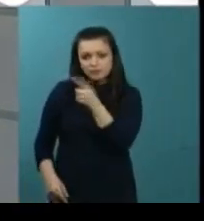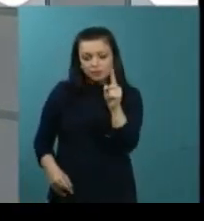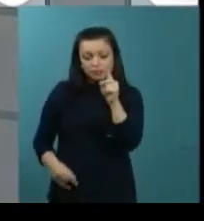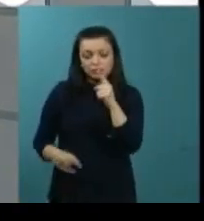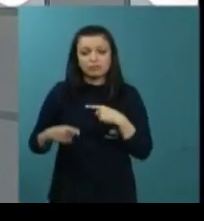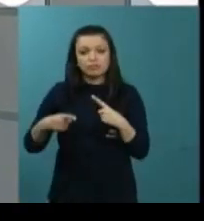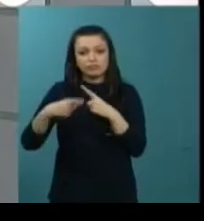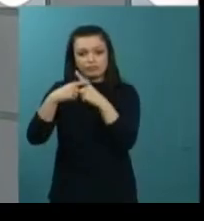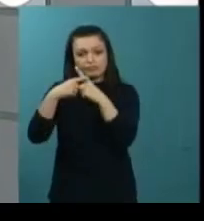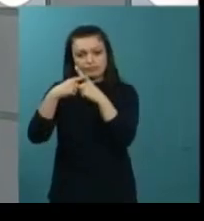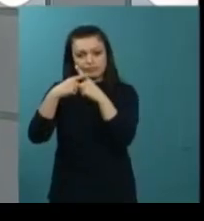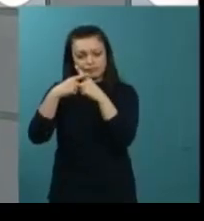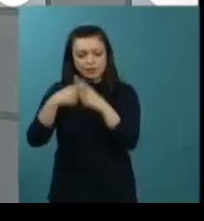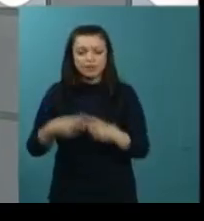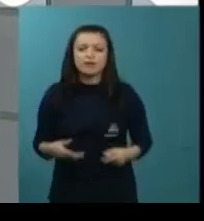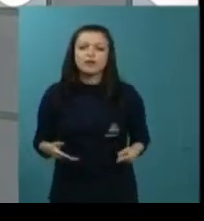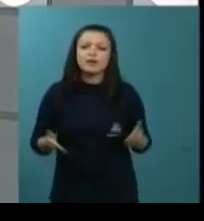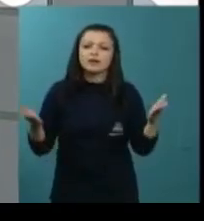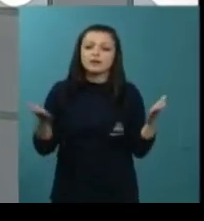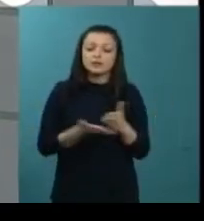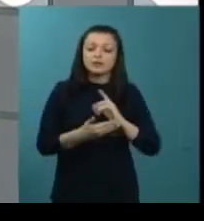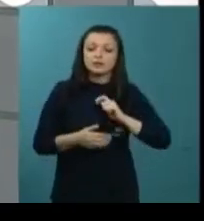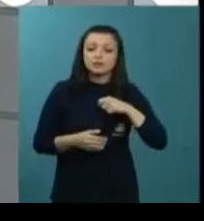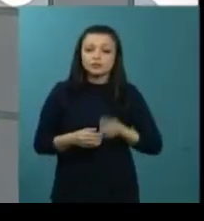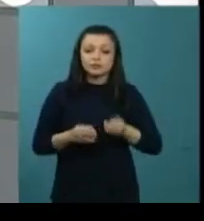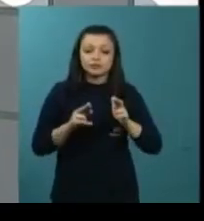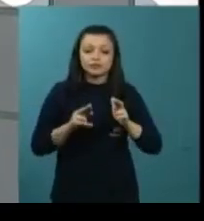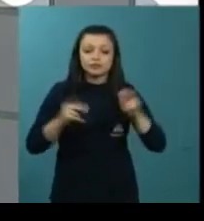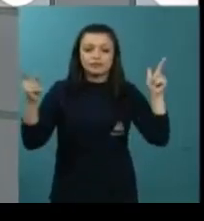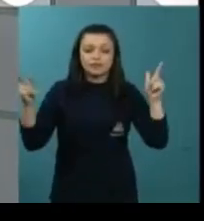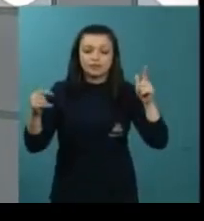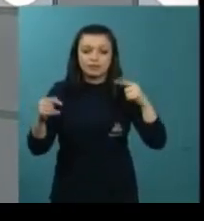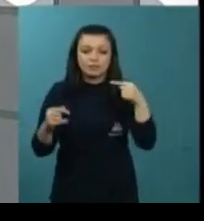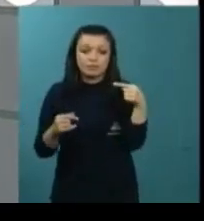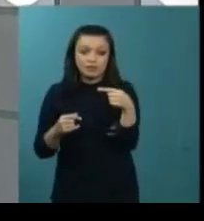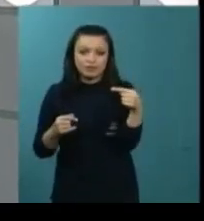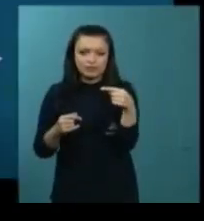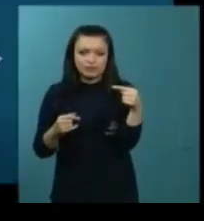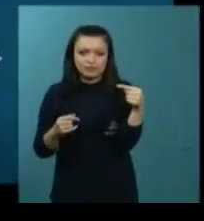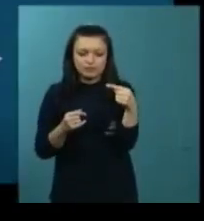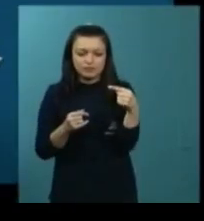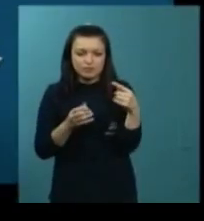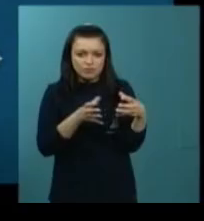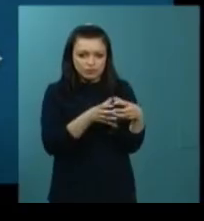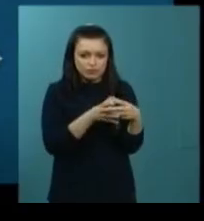multiplicação. Agora vamos falar da diferença, um conjunto menos o outro.